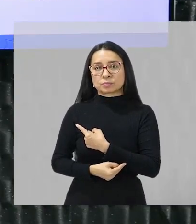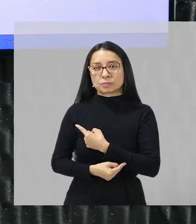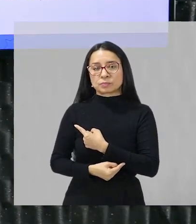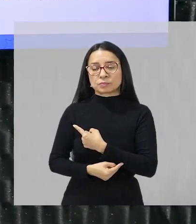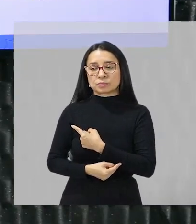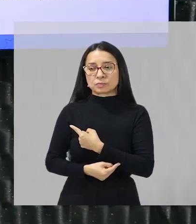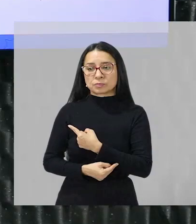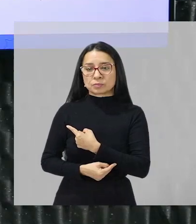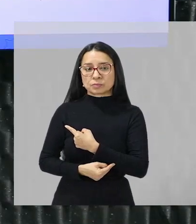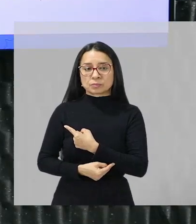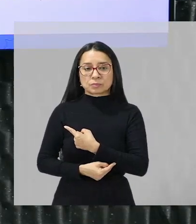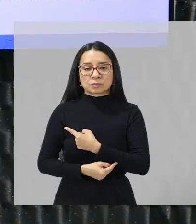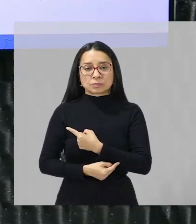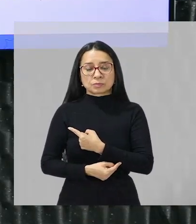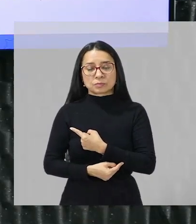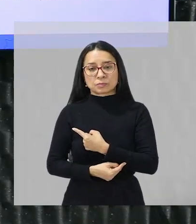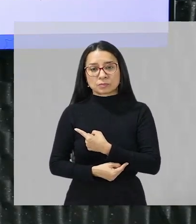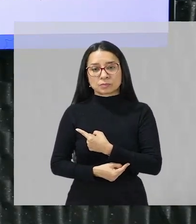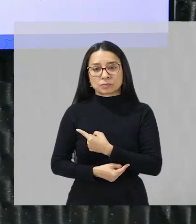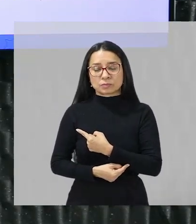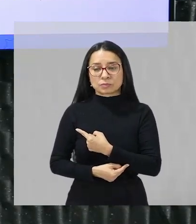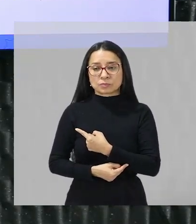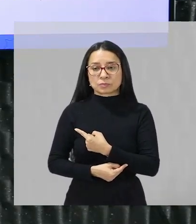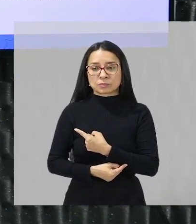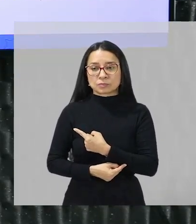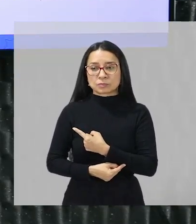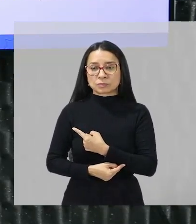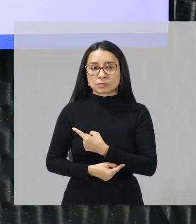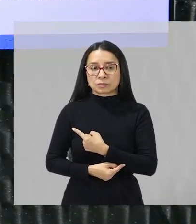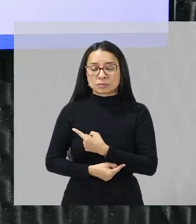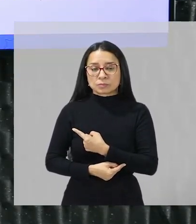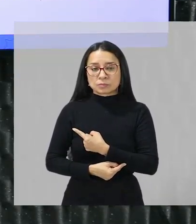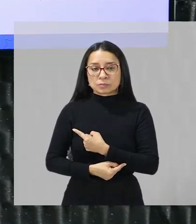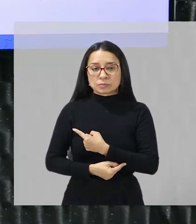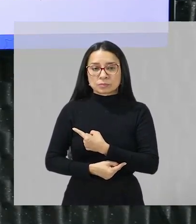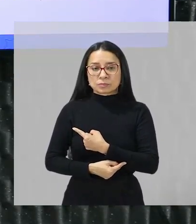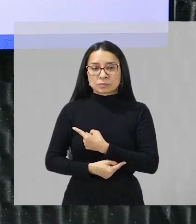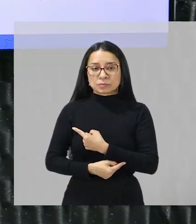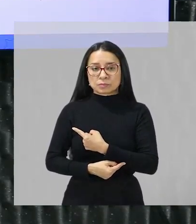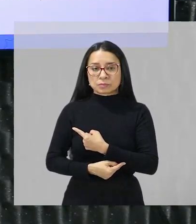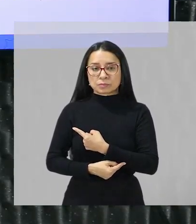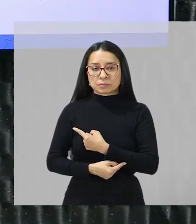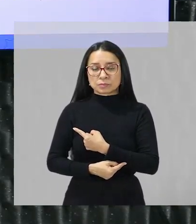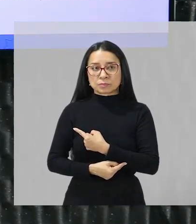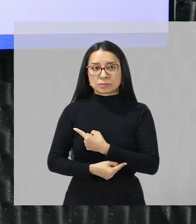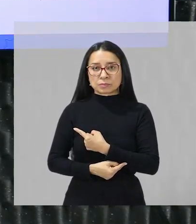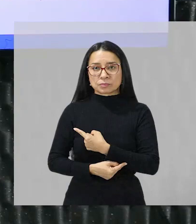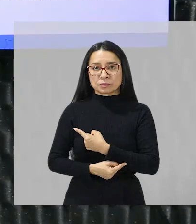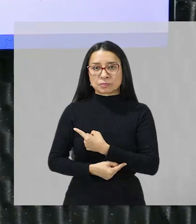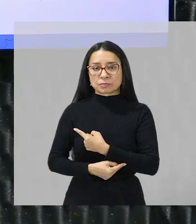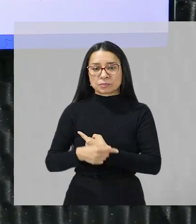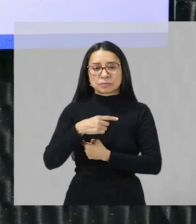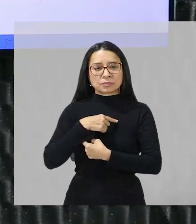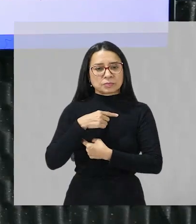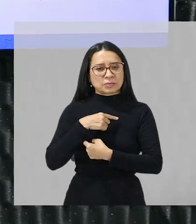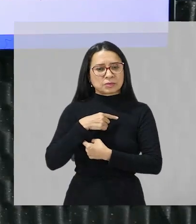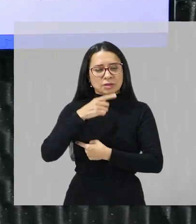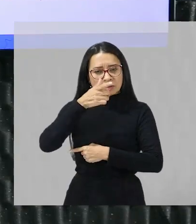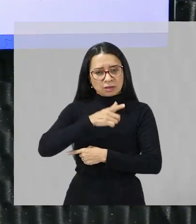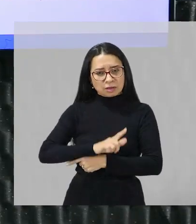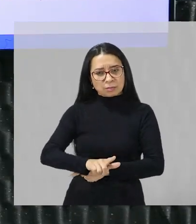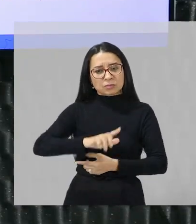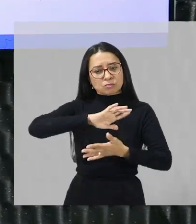São Paulo, mais de 80 jovens ocupam uma sala. Sentados em cadeiras, sofás ou em almofadas no